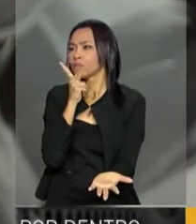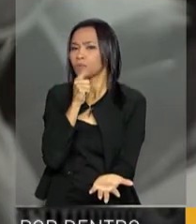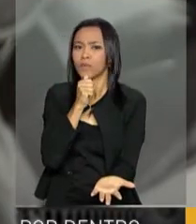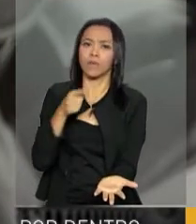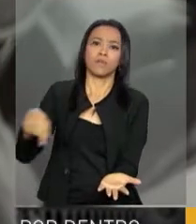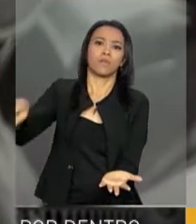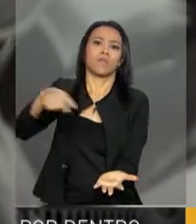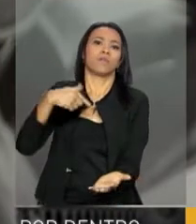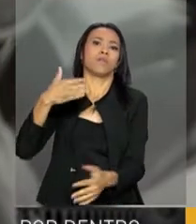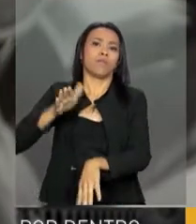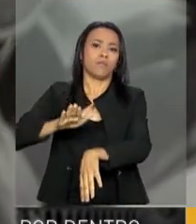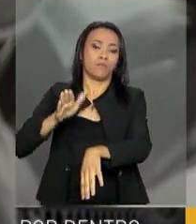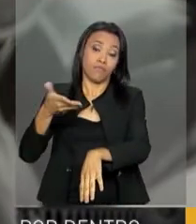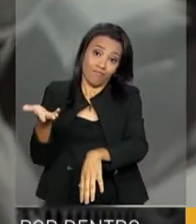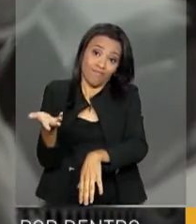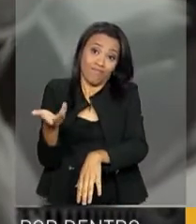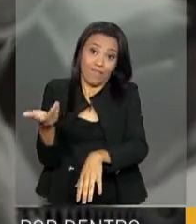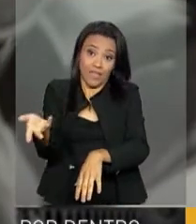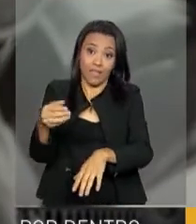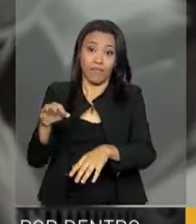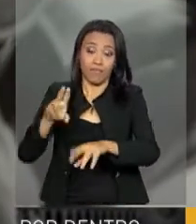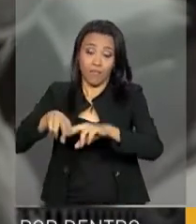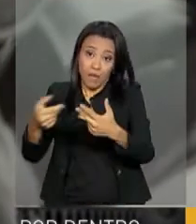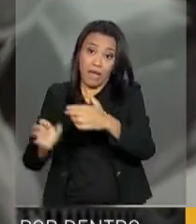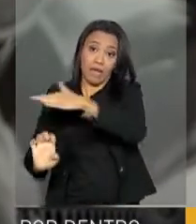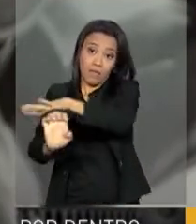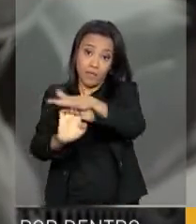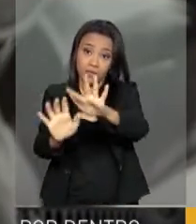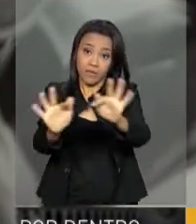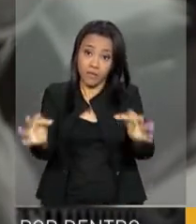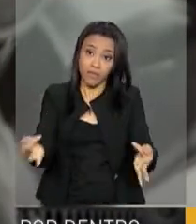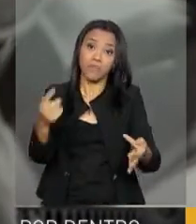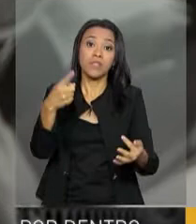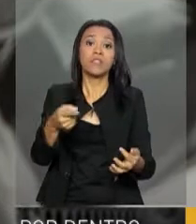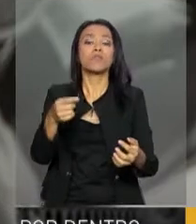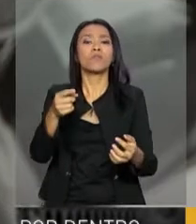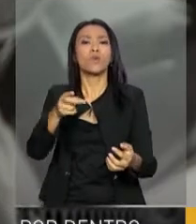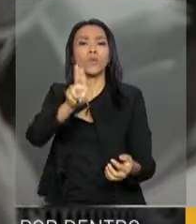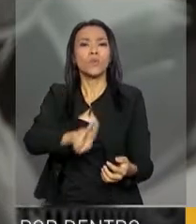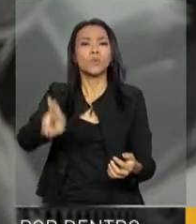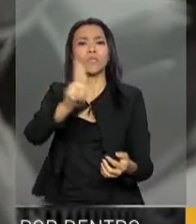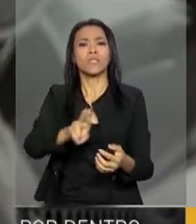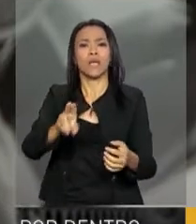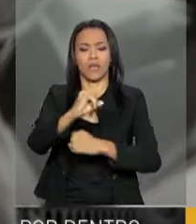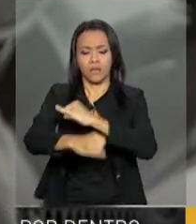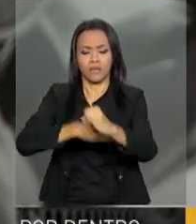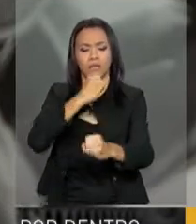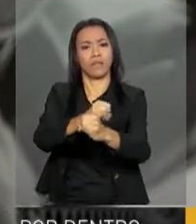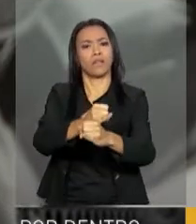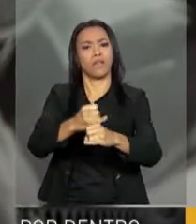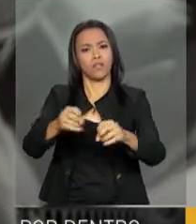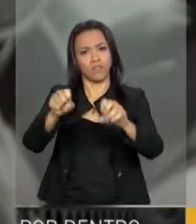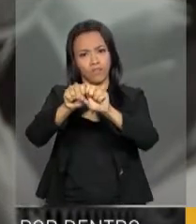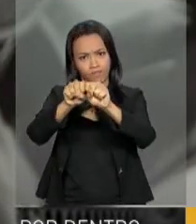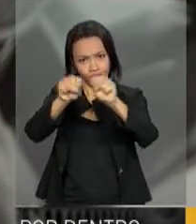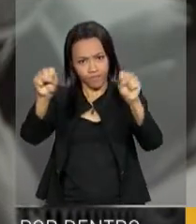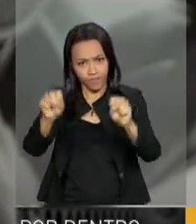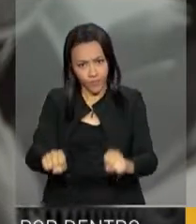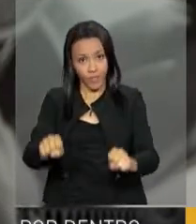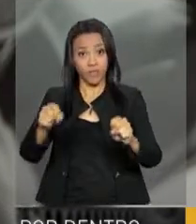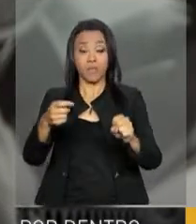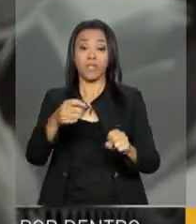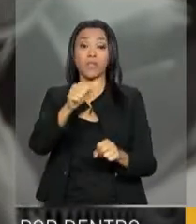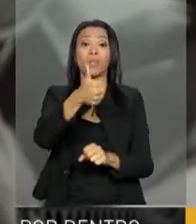pequena empresa, e substituir por processos digitais. São 10 sistemas que assinamos